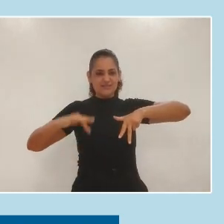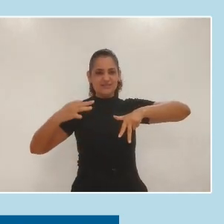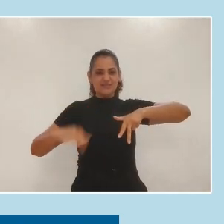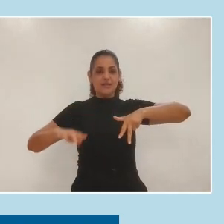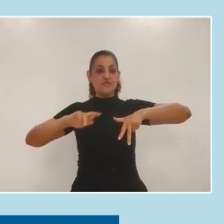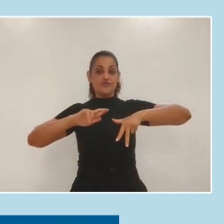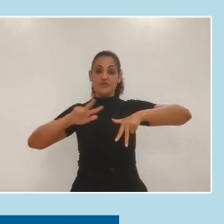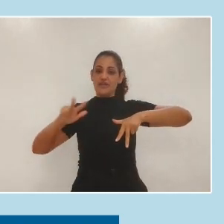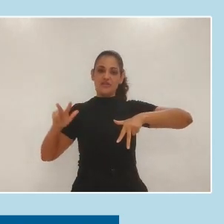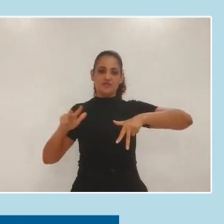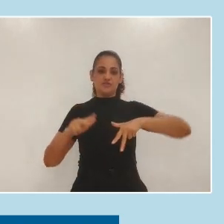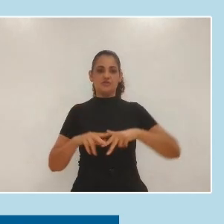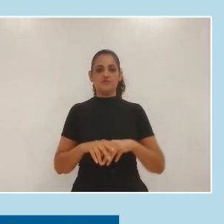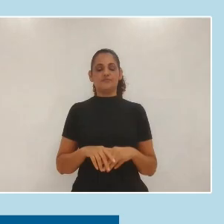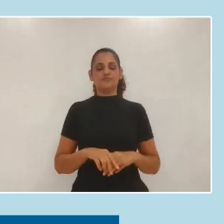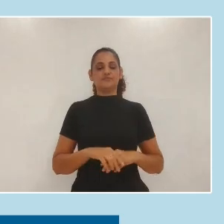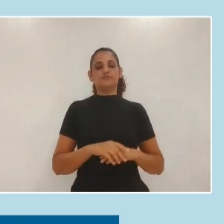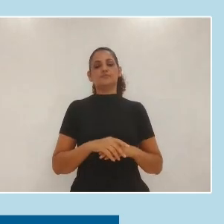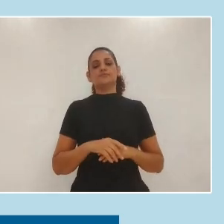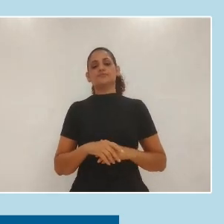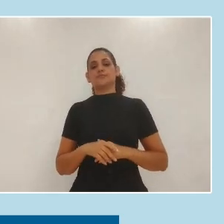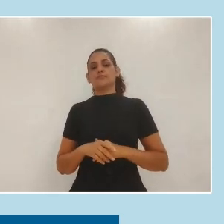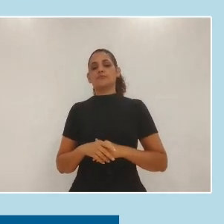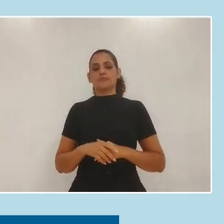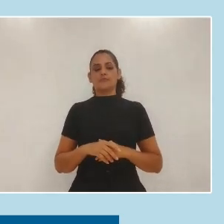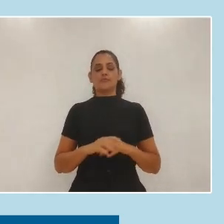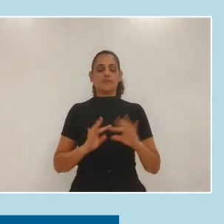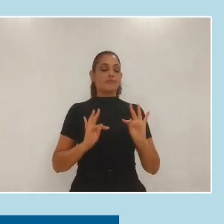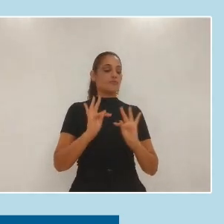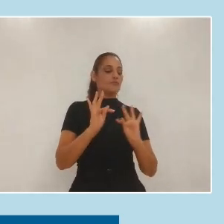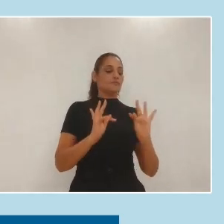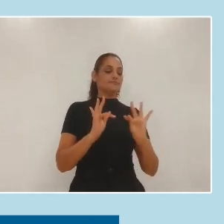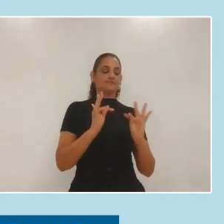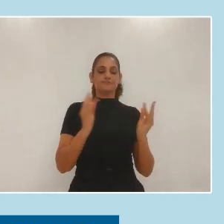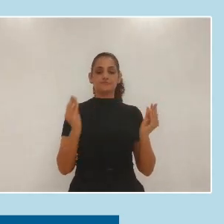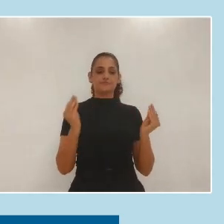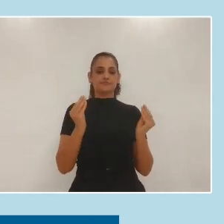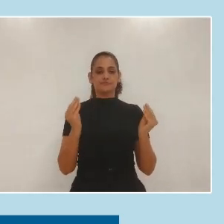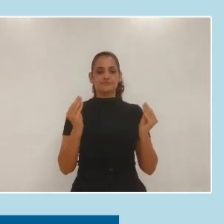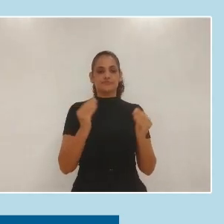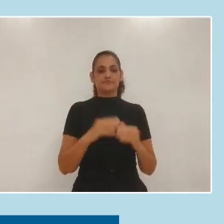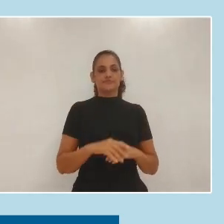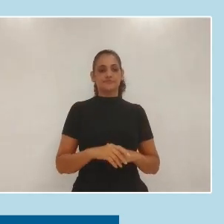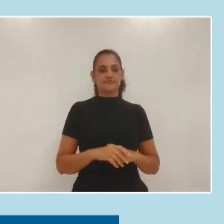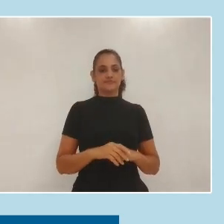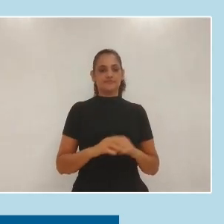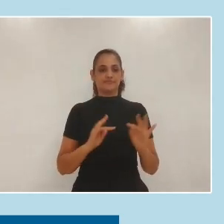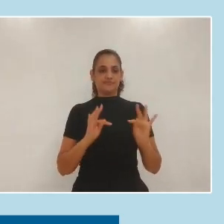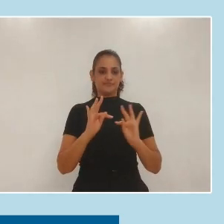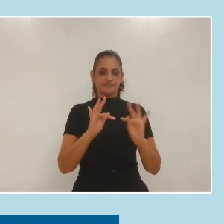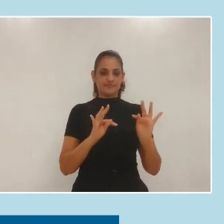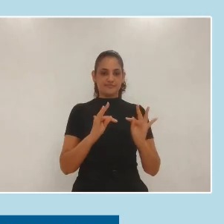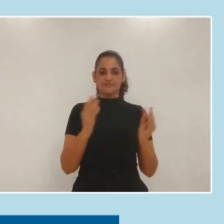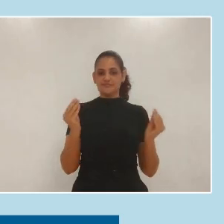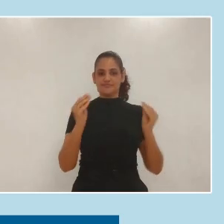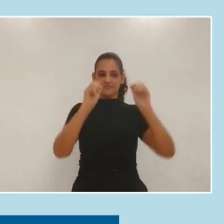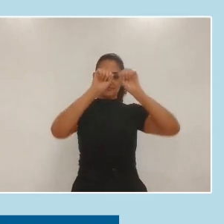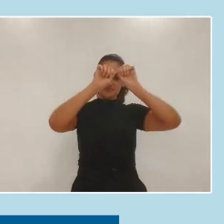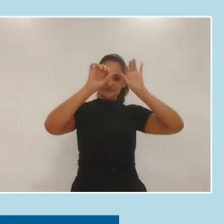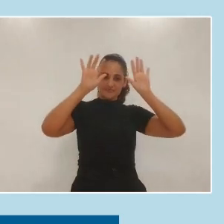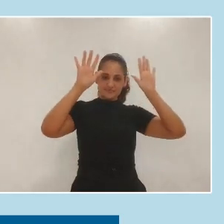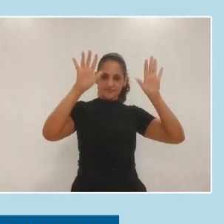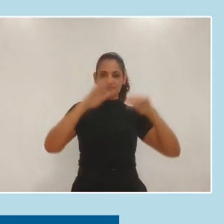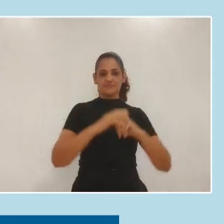aí. E como tratar? Como tratar? Como é que a gente trata o autismo? Como é que a gente trata a síndrome